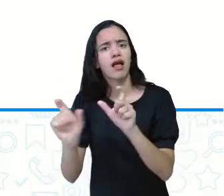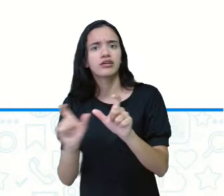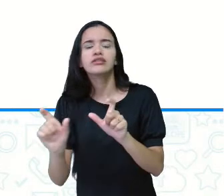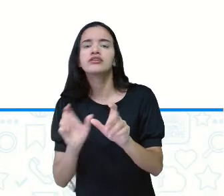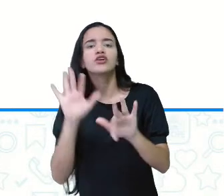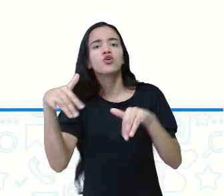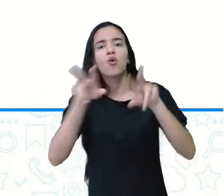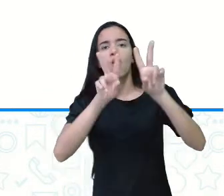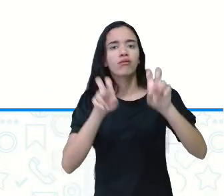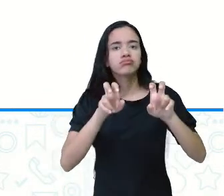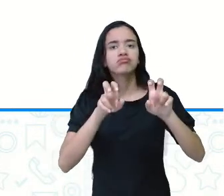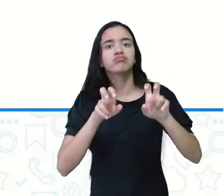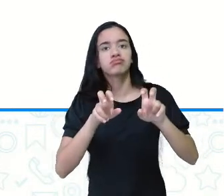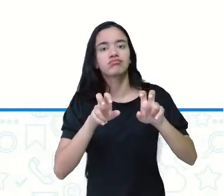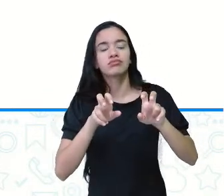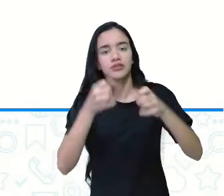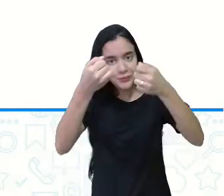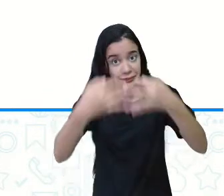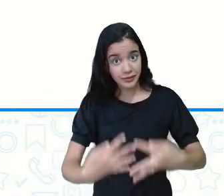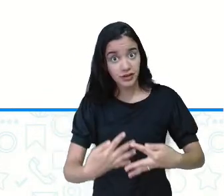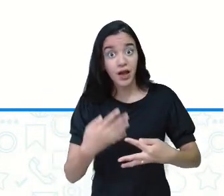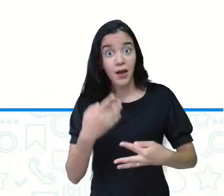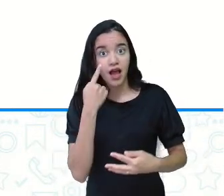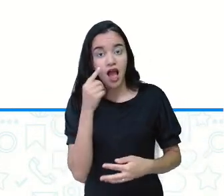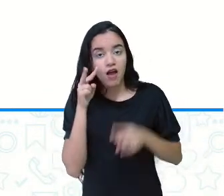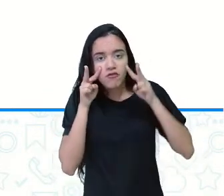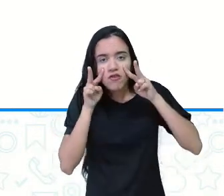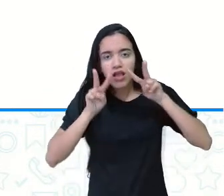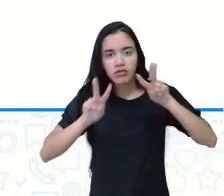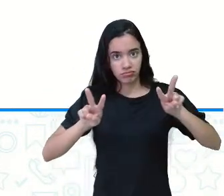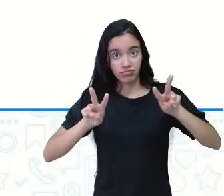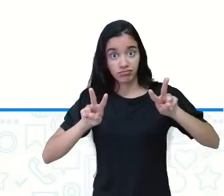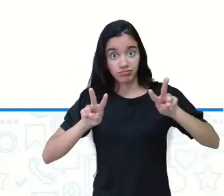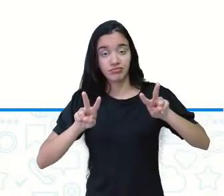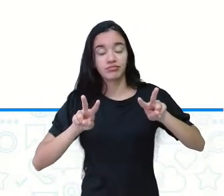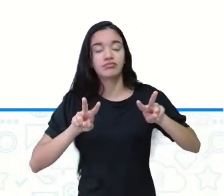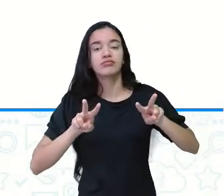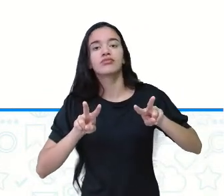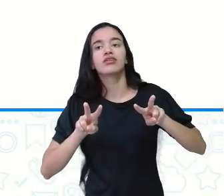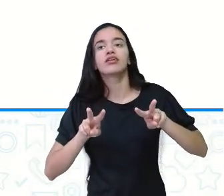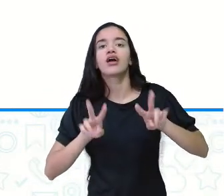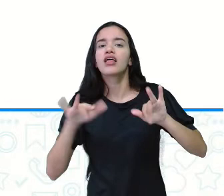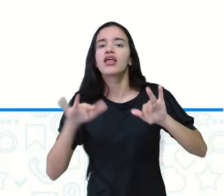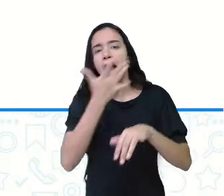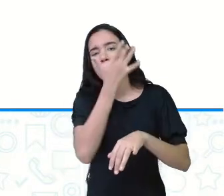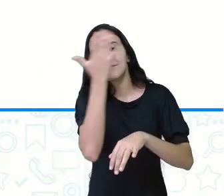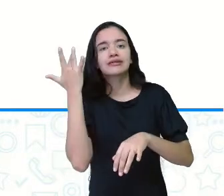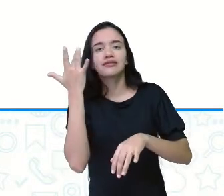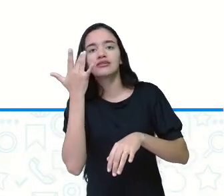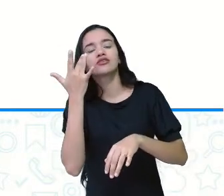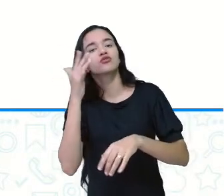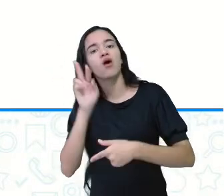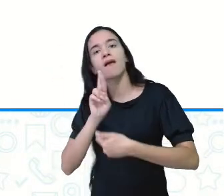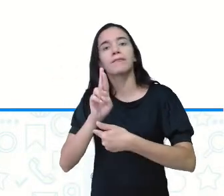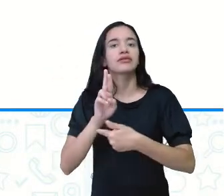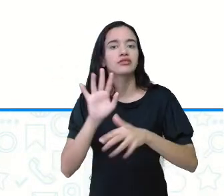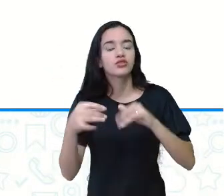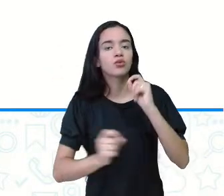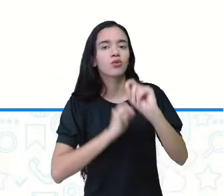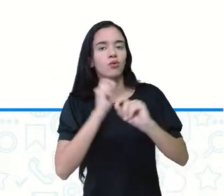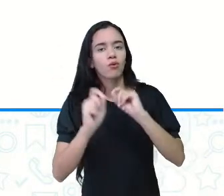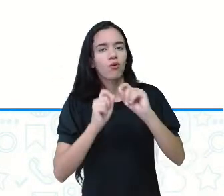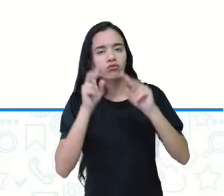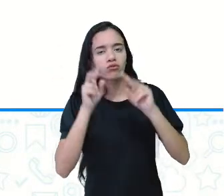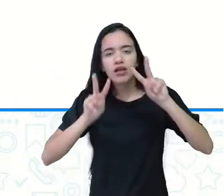o assunto tratado? Veja, então a pessoa representou o veja com o